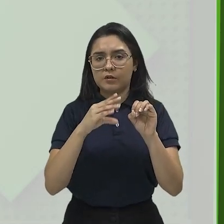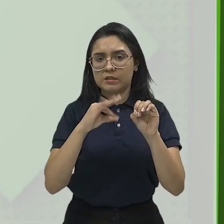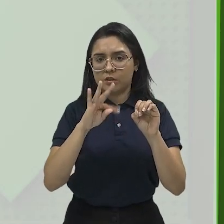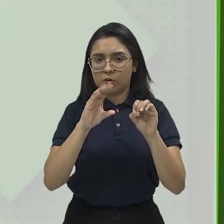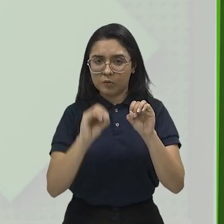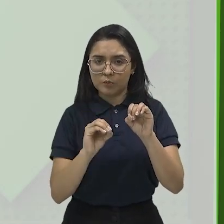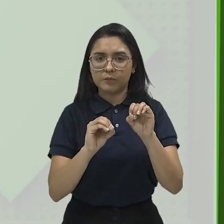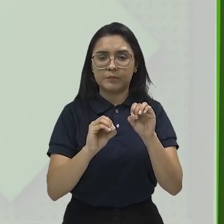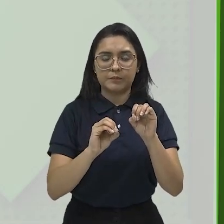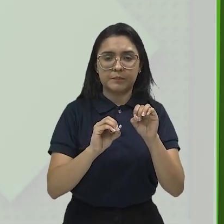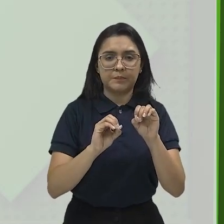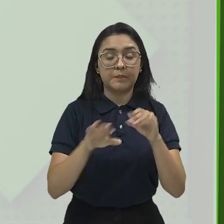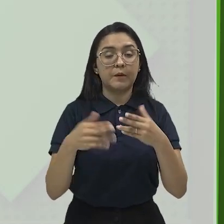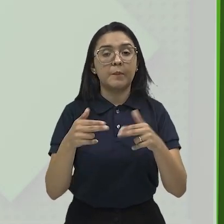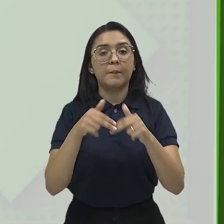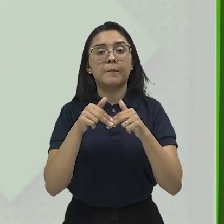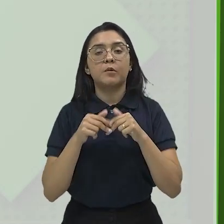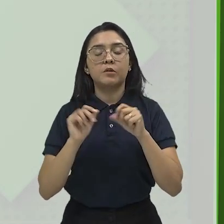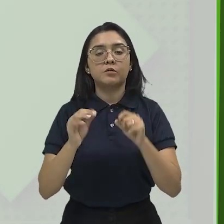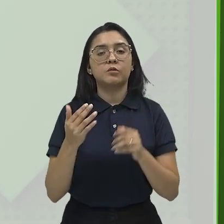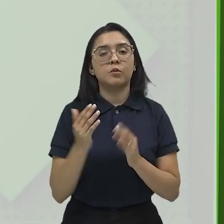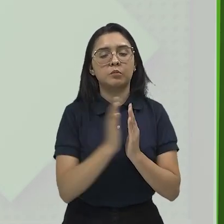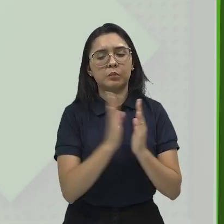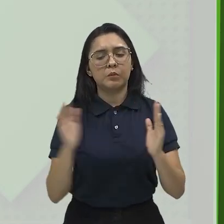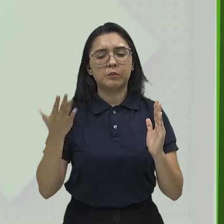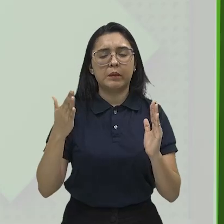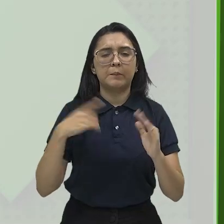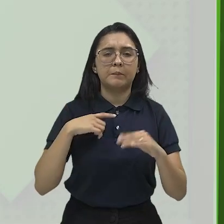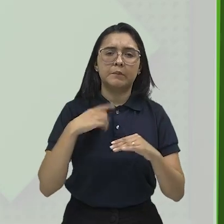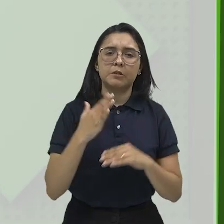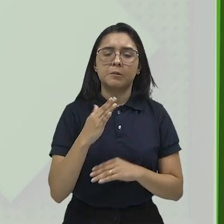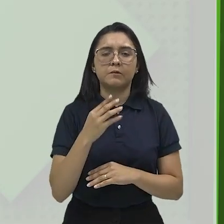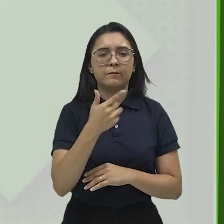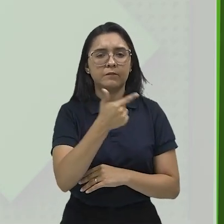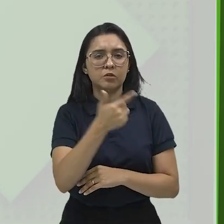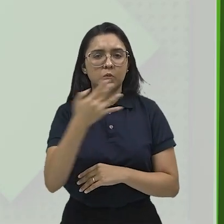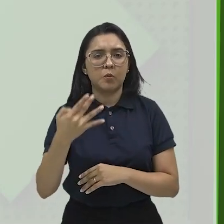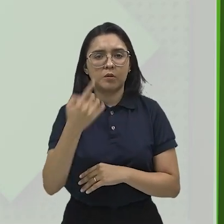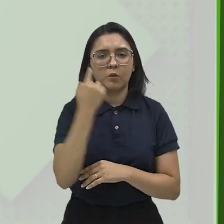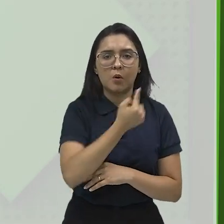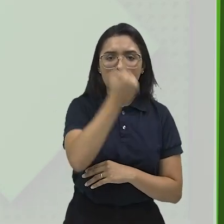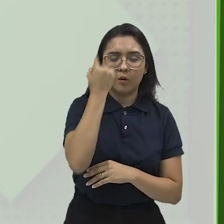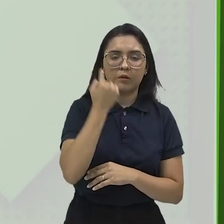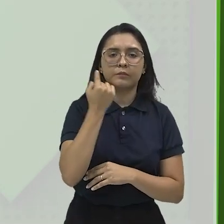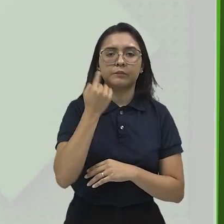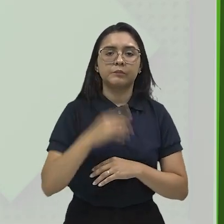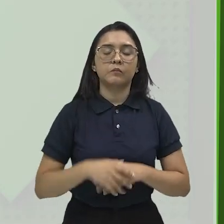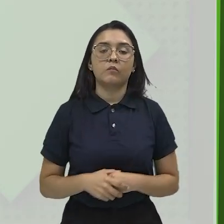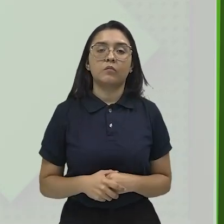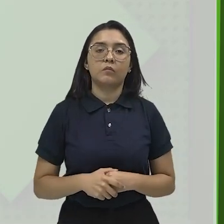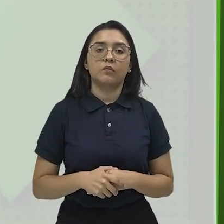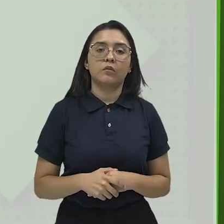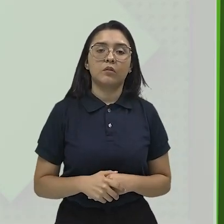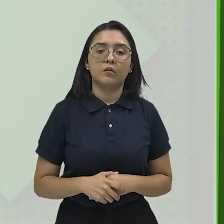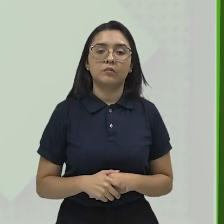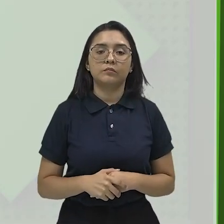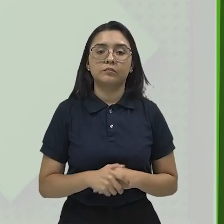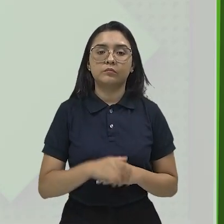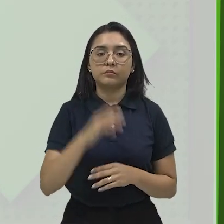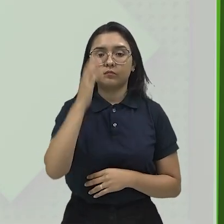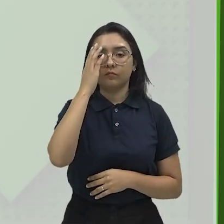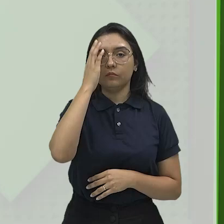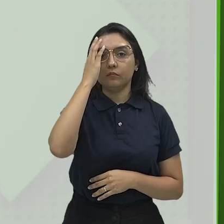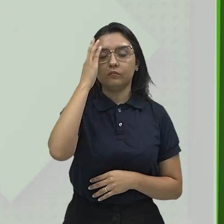secundário. Por isso, o tempo de mais ou menos 24 horas, né, estimado após a copulação.